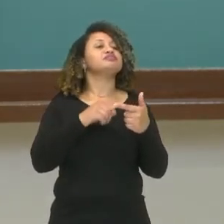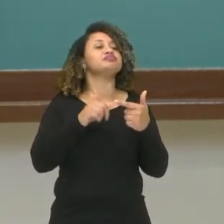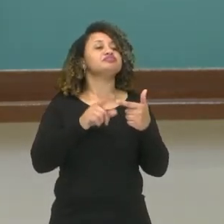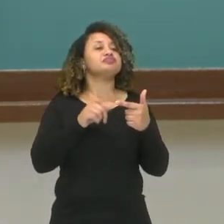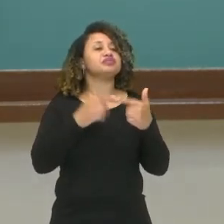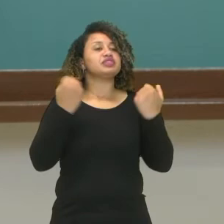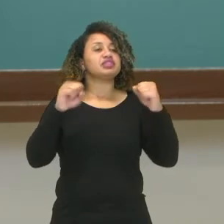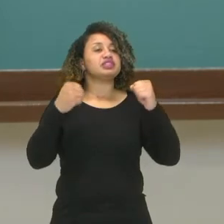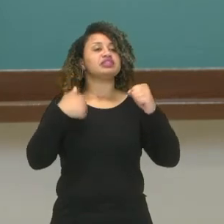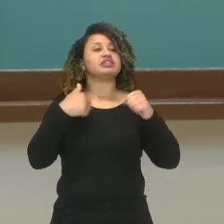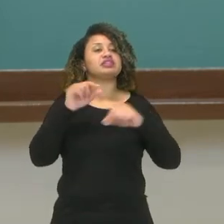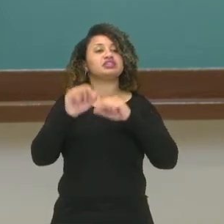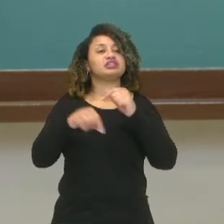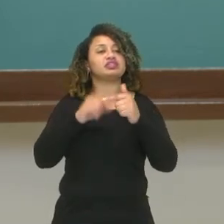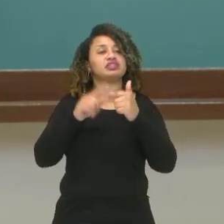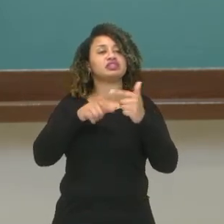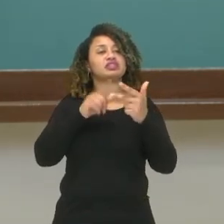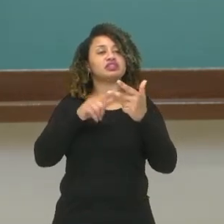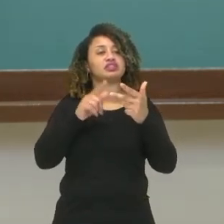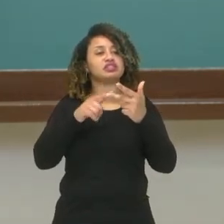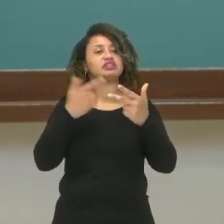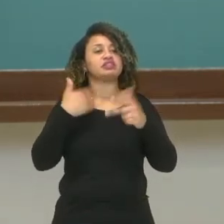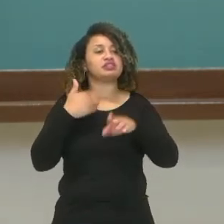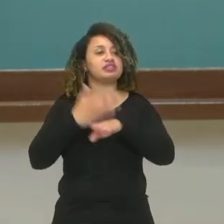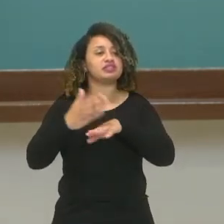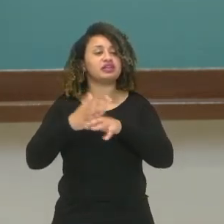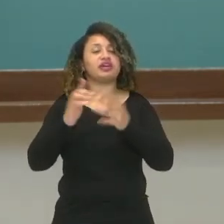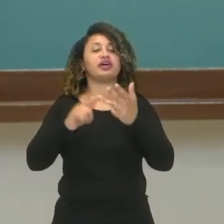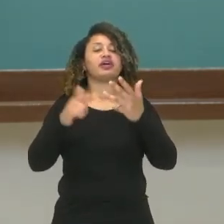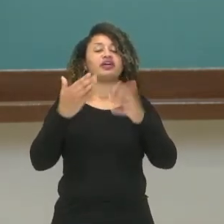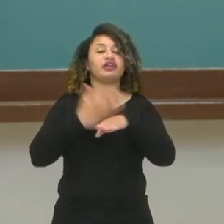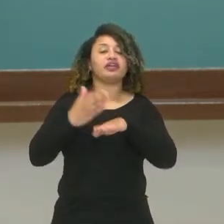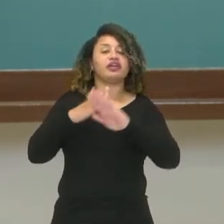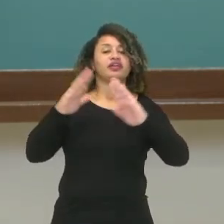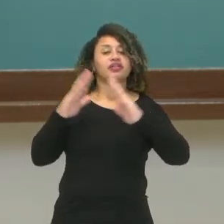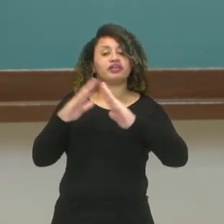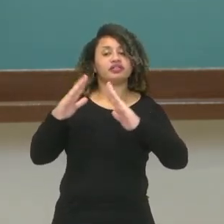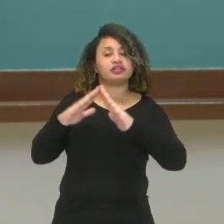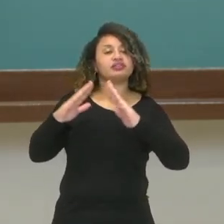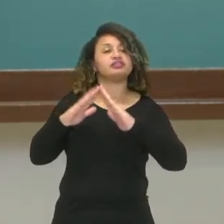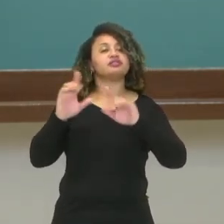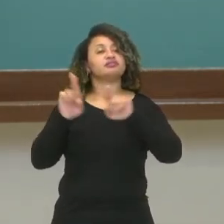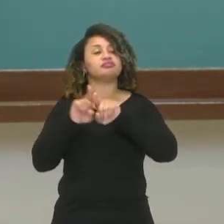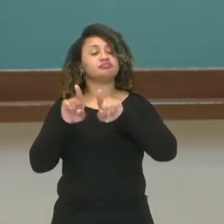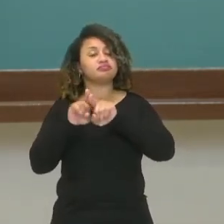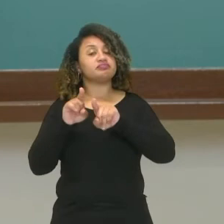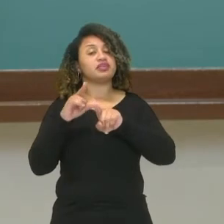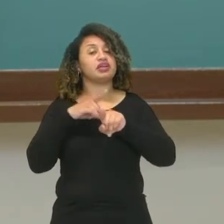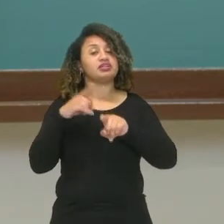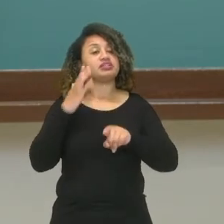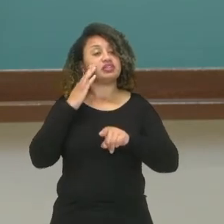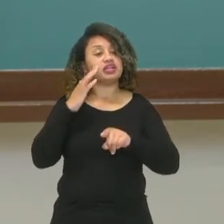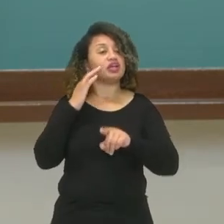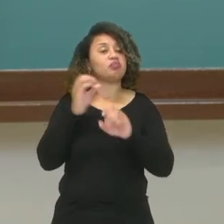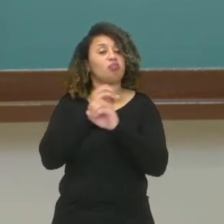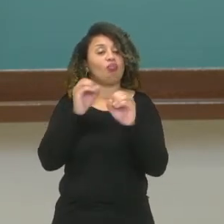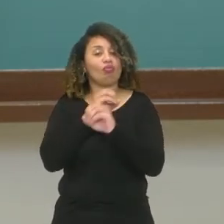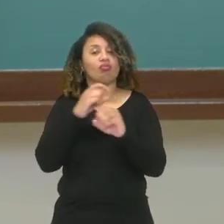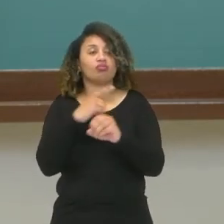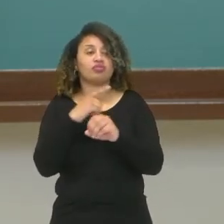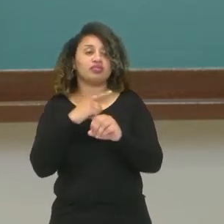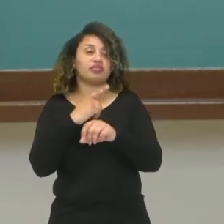Exercícios aeróbicos. Treino em casa, muitas vezes treinava em casa, né, também sem equipamento algum. E